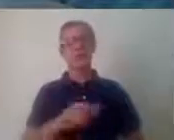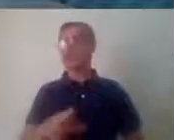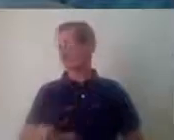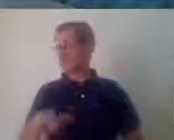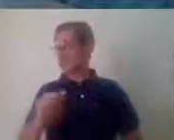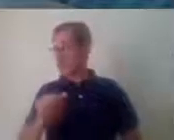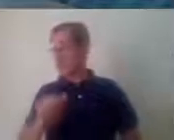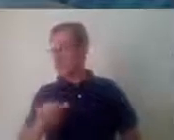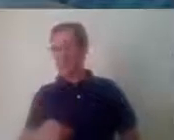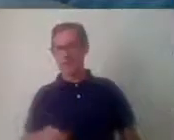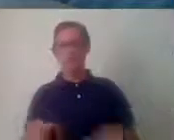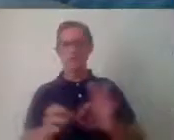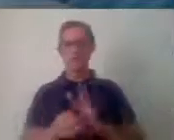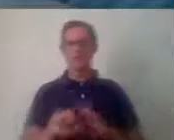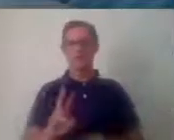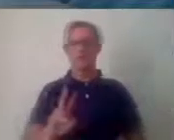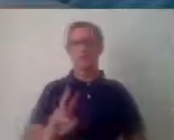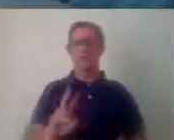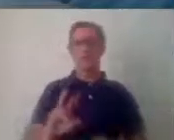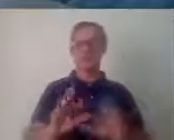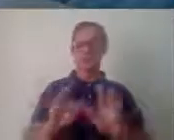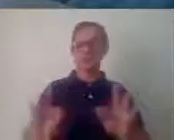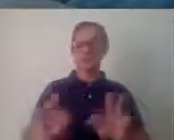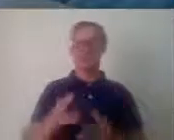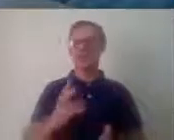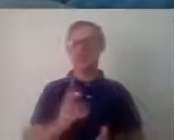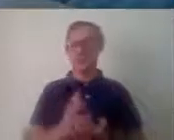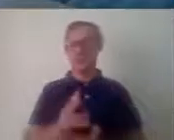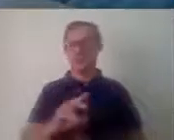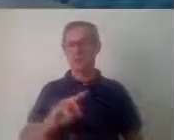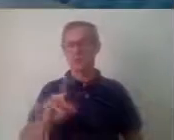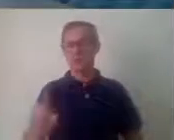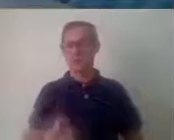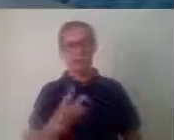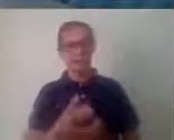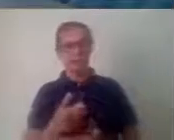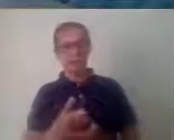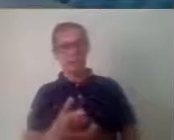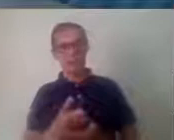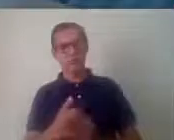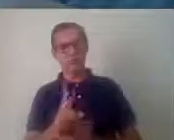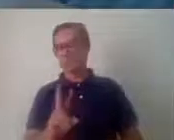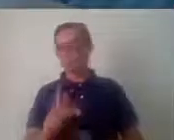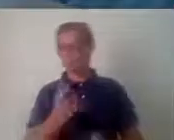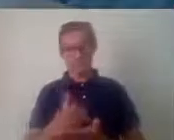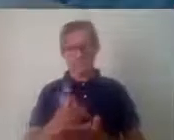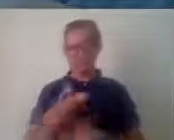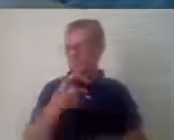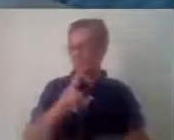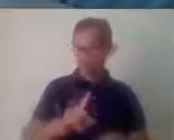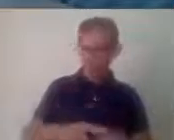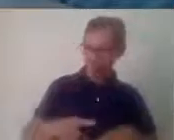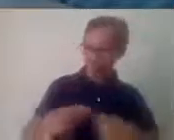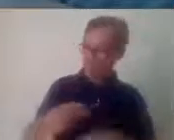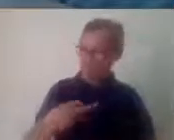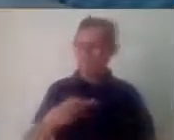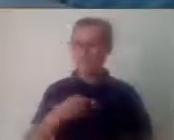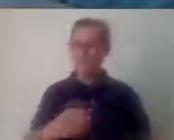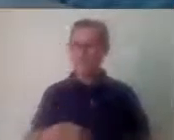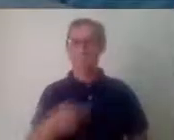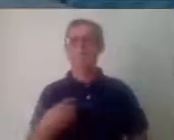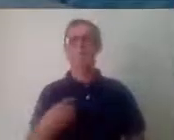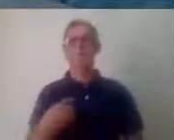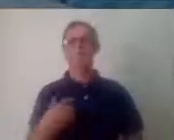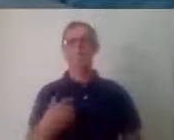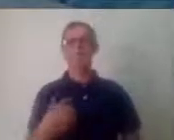nunca vai integrar as duas funções, as duas variáveis ao mesmo tempo. Não podemos fazer isso. A gente integra uma forma e depois integra